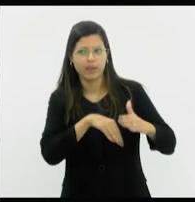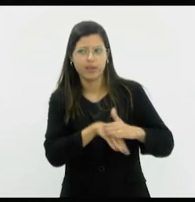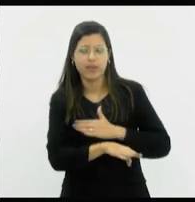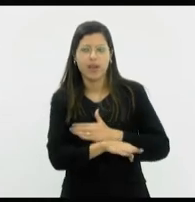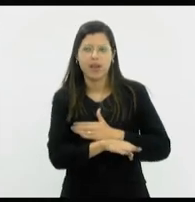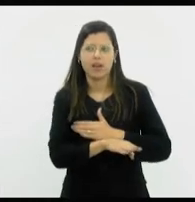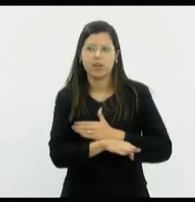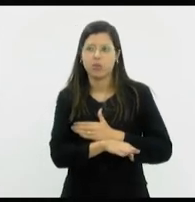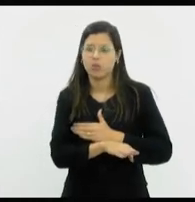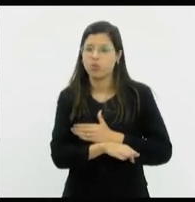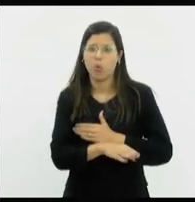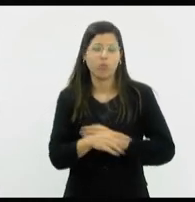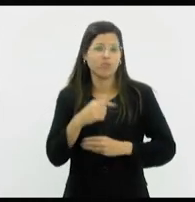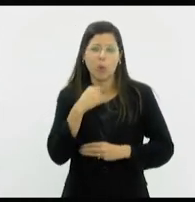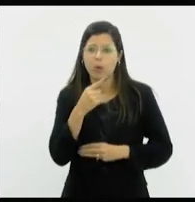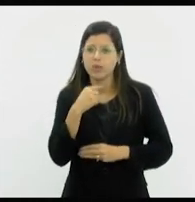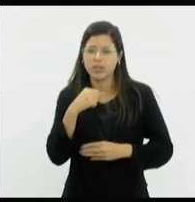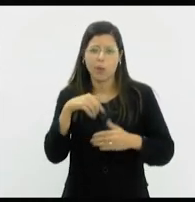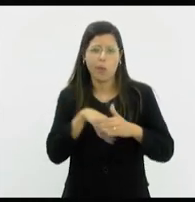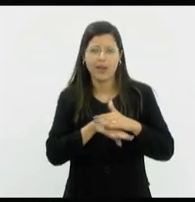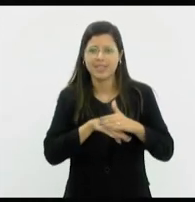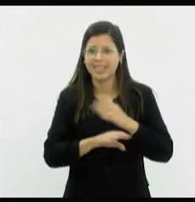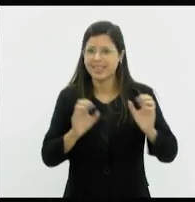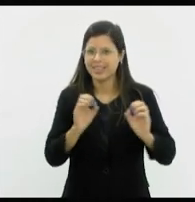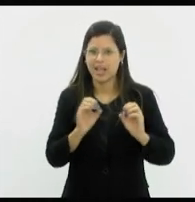incapaz de guardar qualquer coisa,